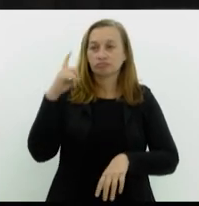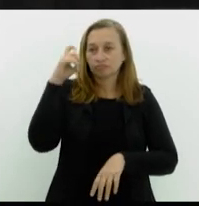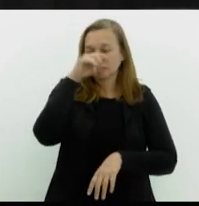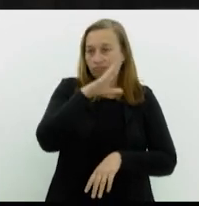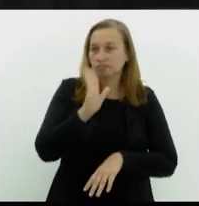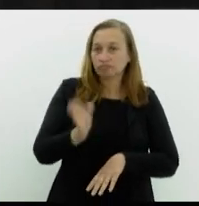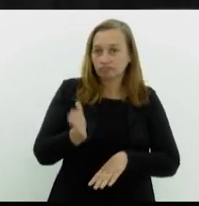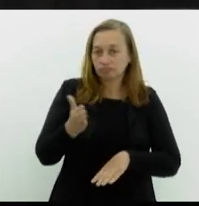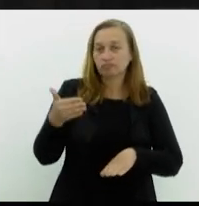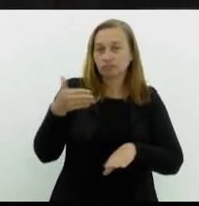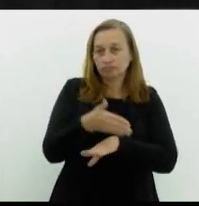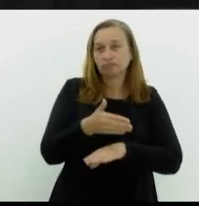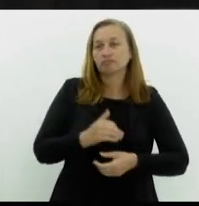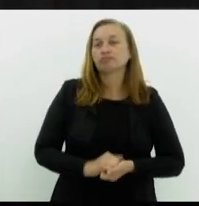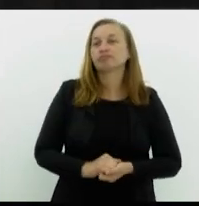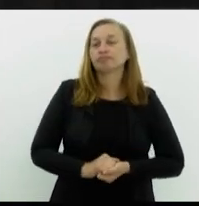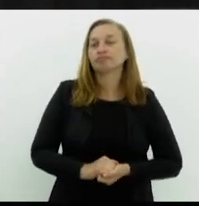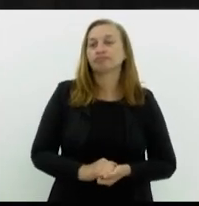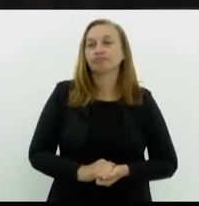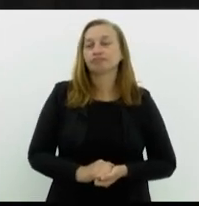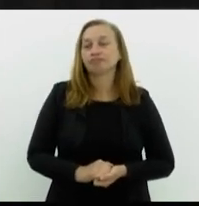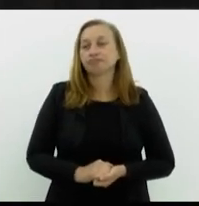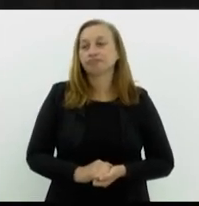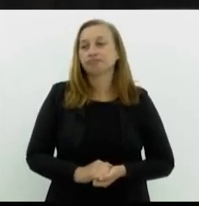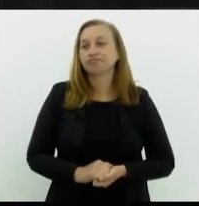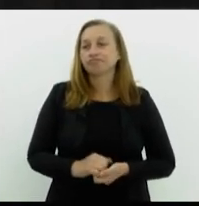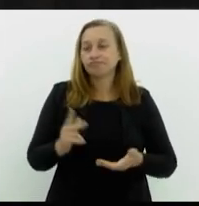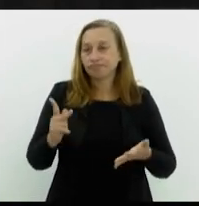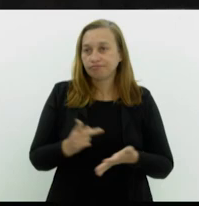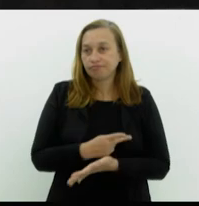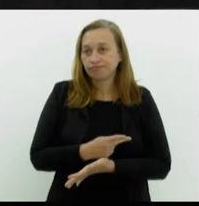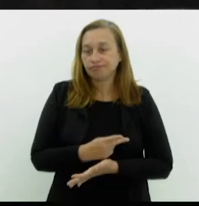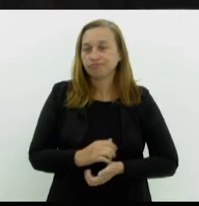chegaram. E para que isso ocorra,